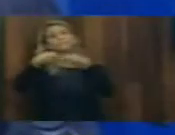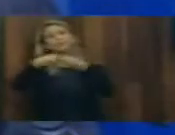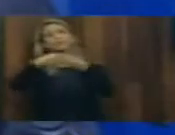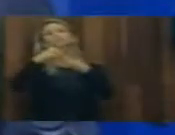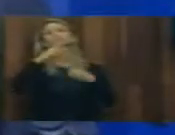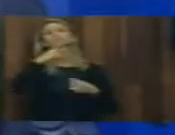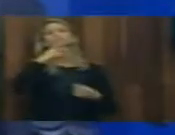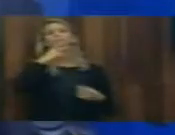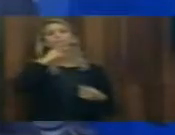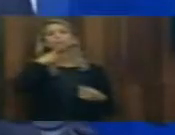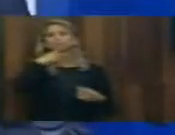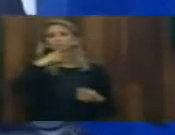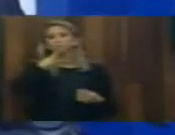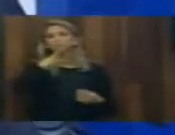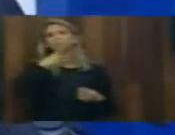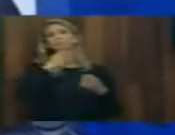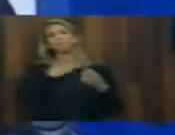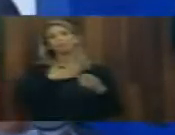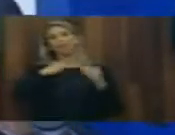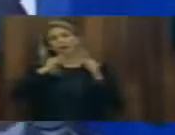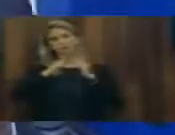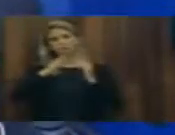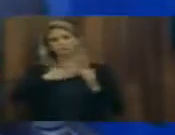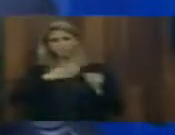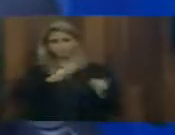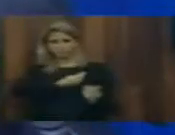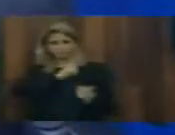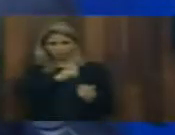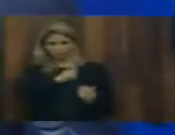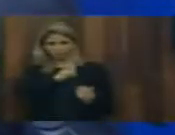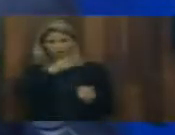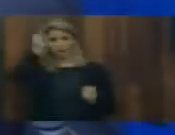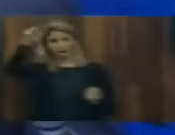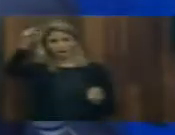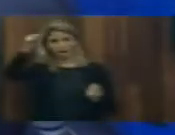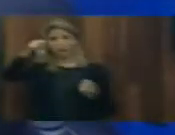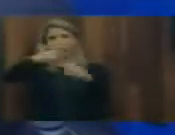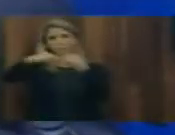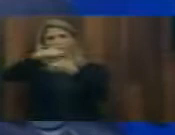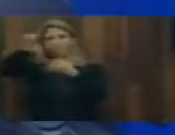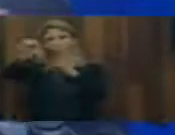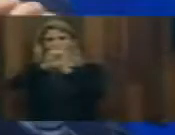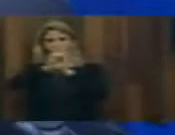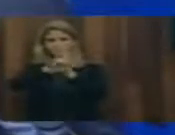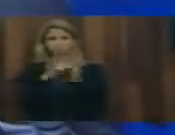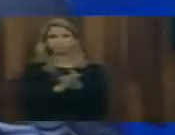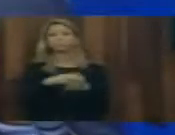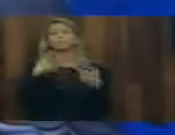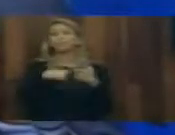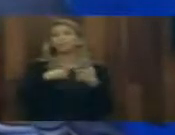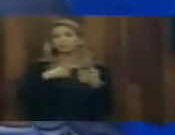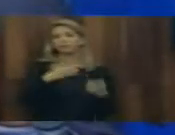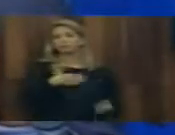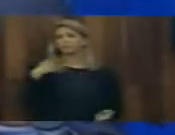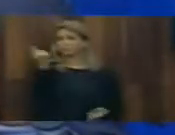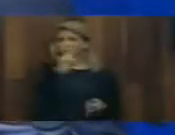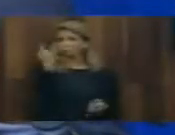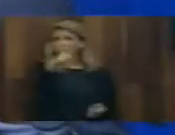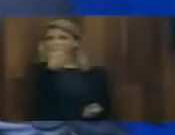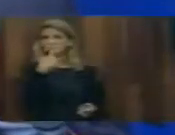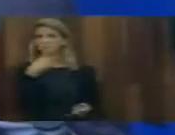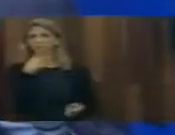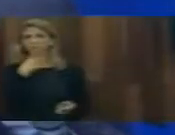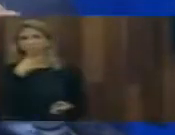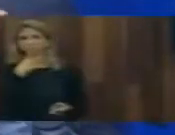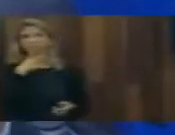Brasília, e ele me trouxe um dado que às vezes aqui a gente do lado não tem esse conhecimento. Na minha casa, minha vida,